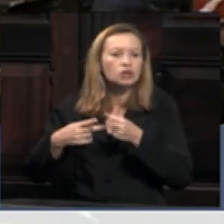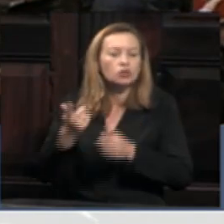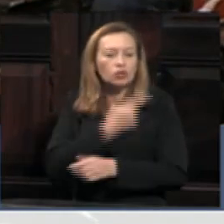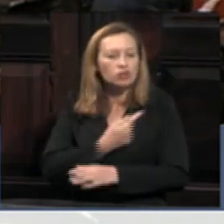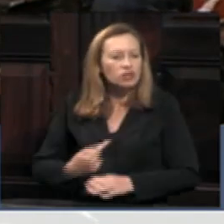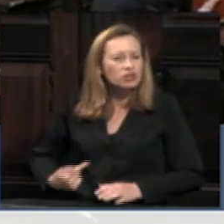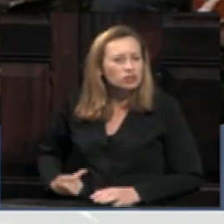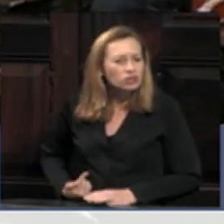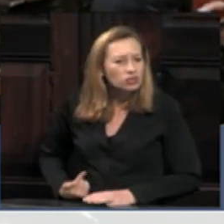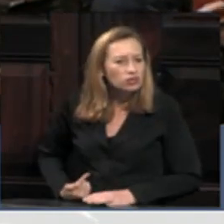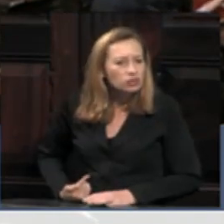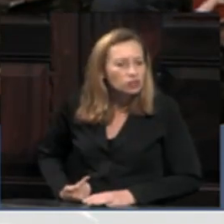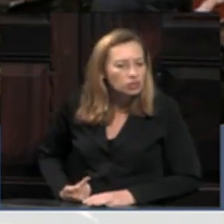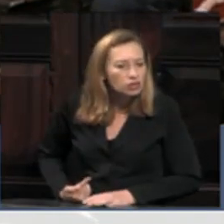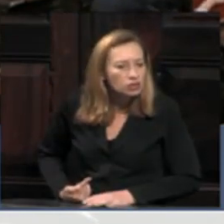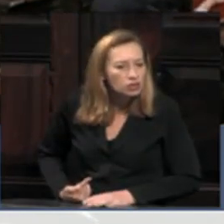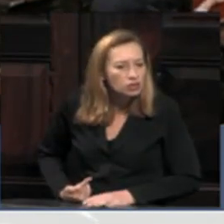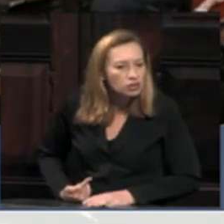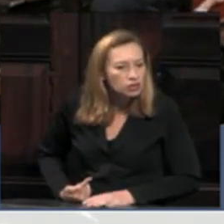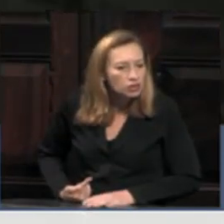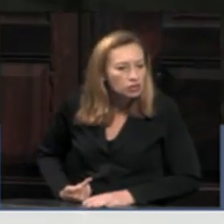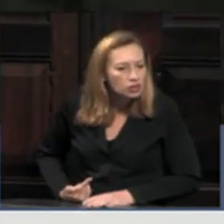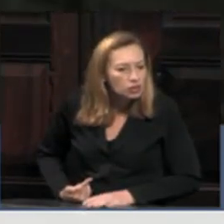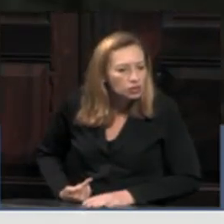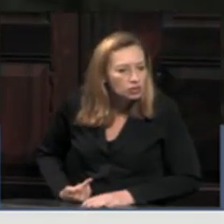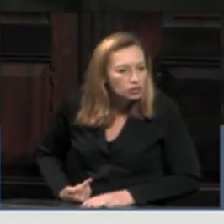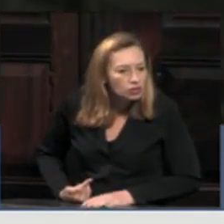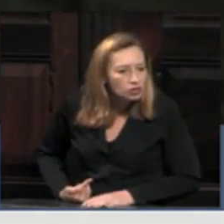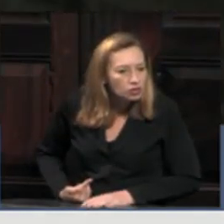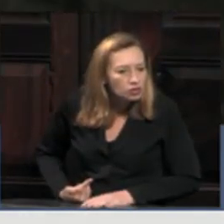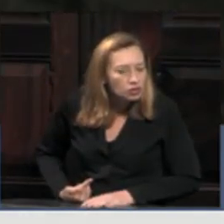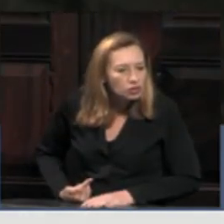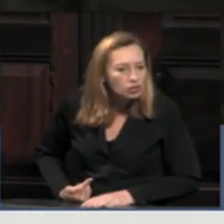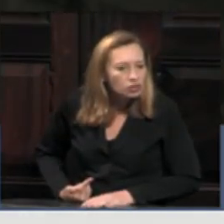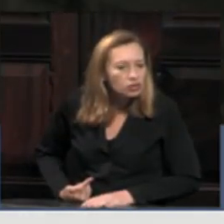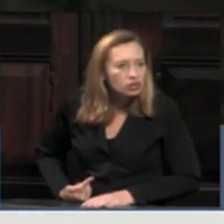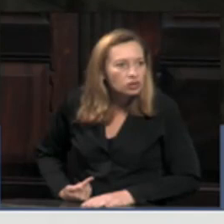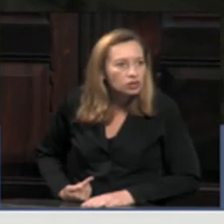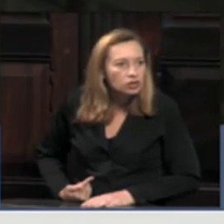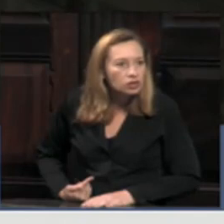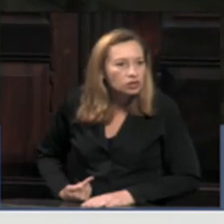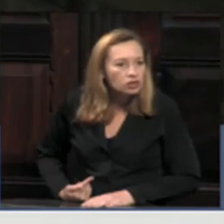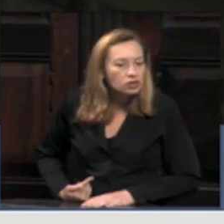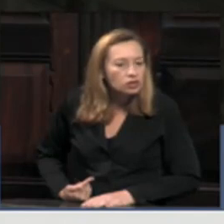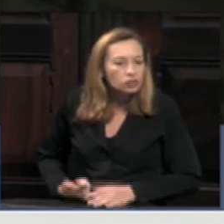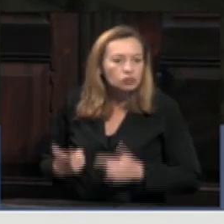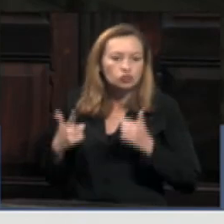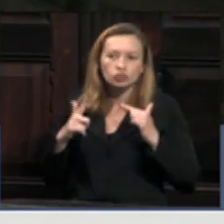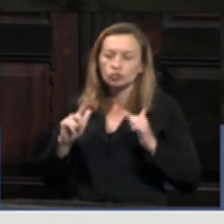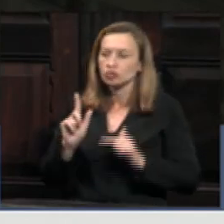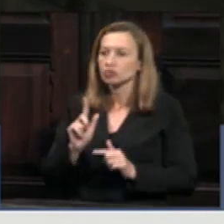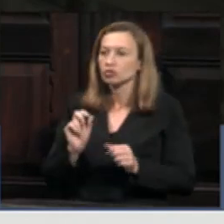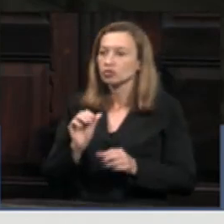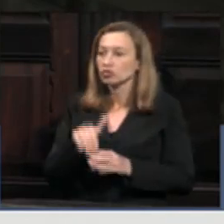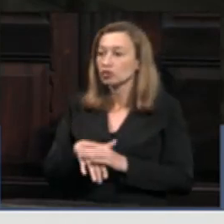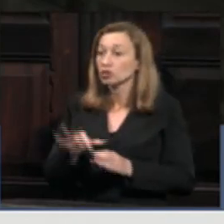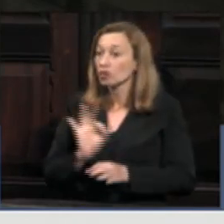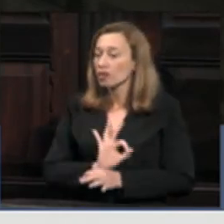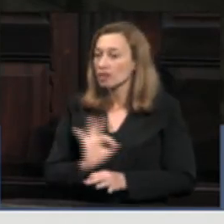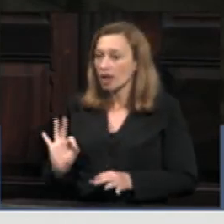seguramente auxiliado por algum obsessor, produziu o veto a esse